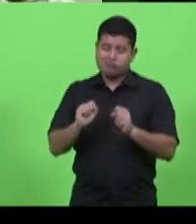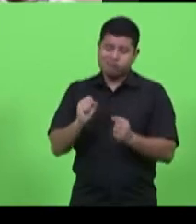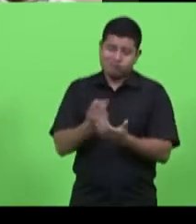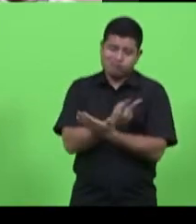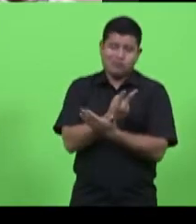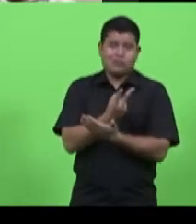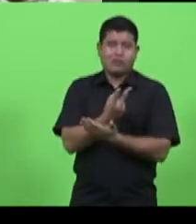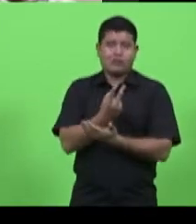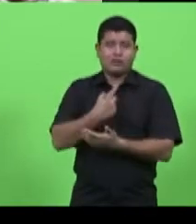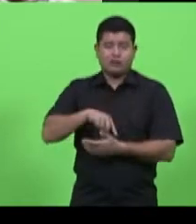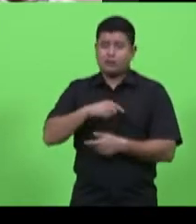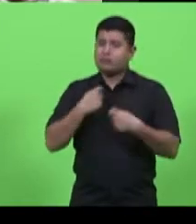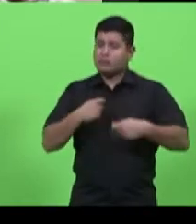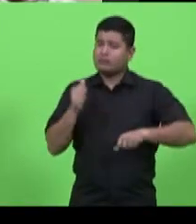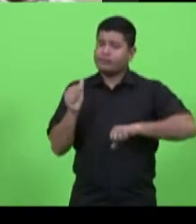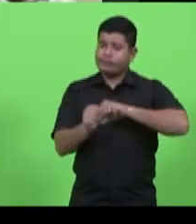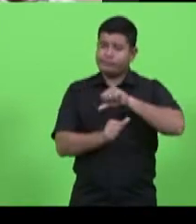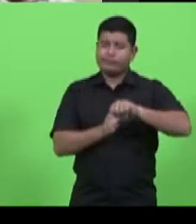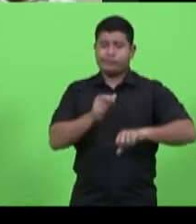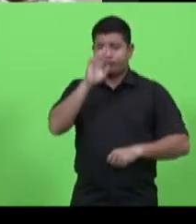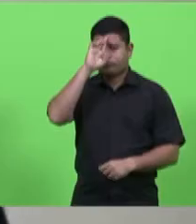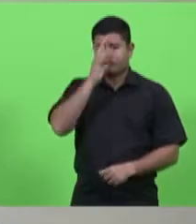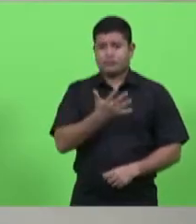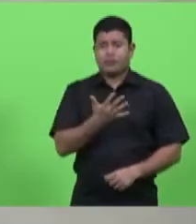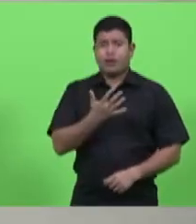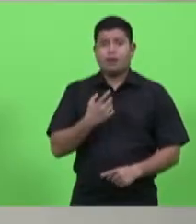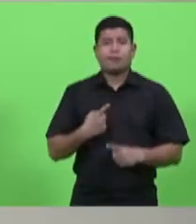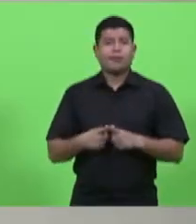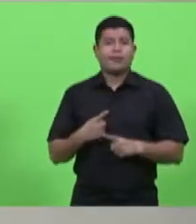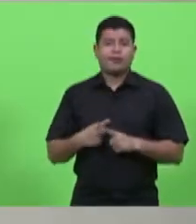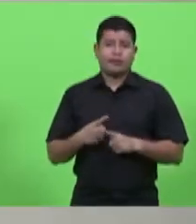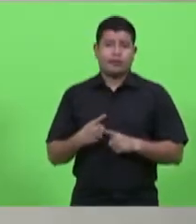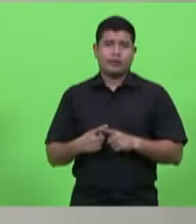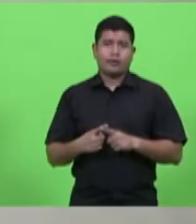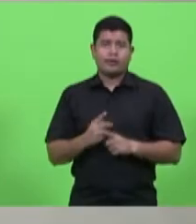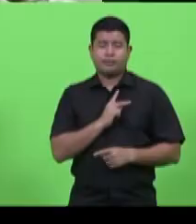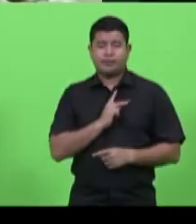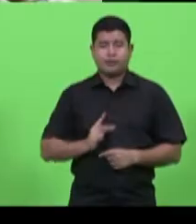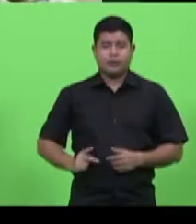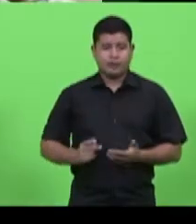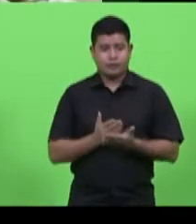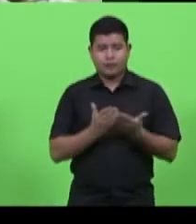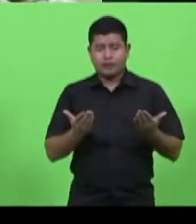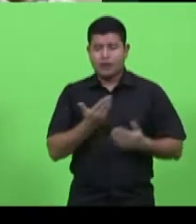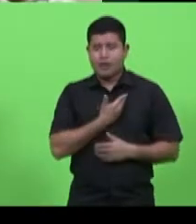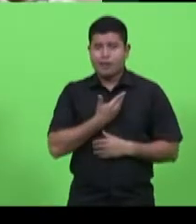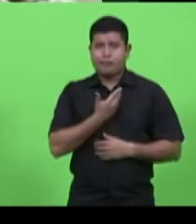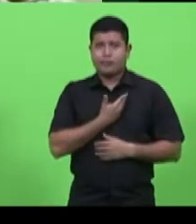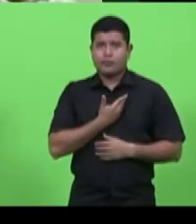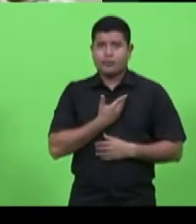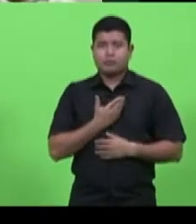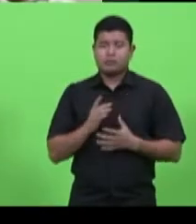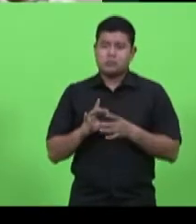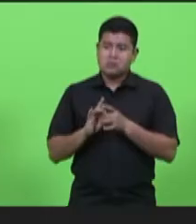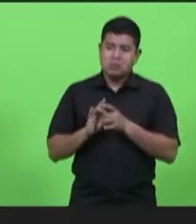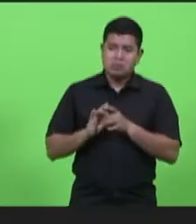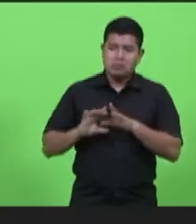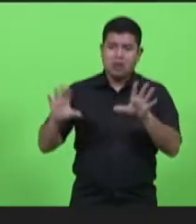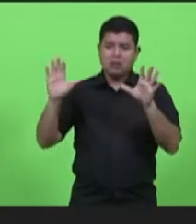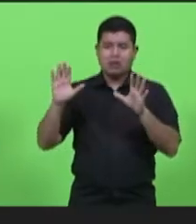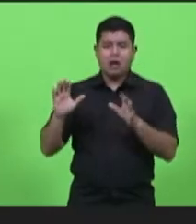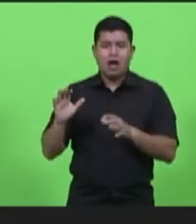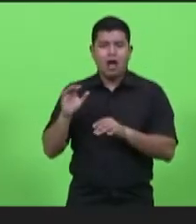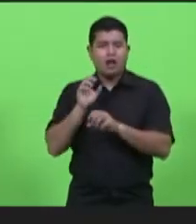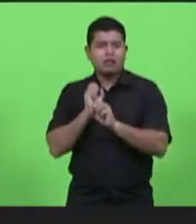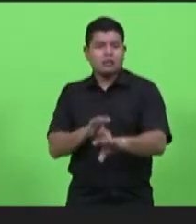tem que consertar, né? Até porque, senhor presidente, colegas deputados, a liberdade de culto, as suas liturgias,